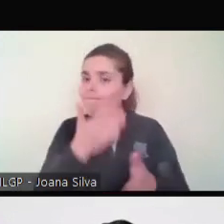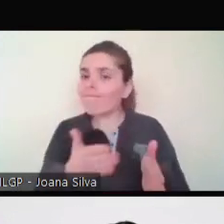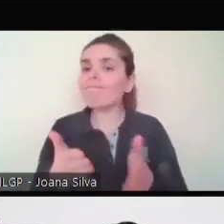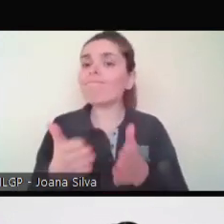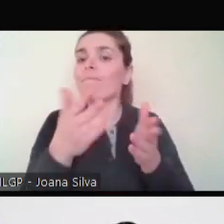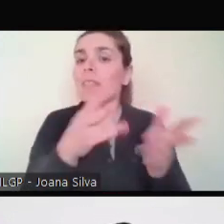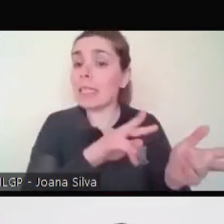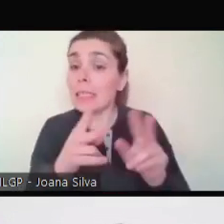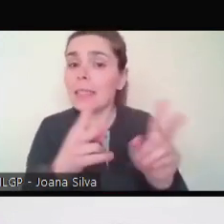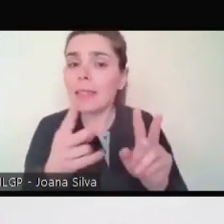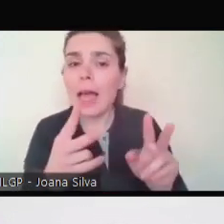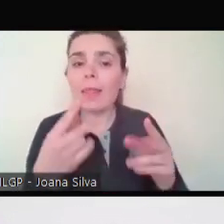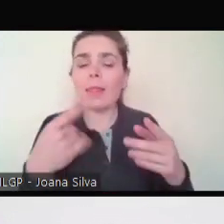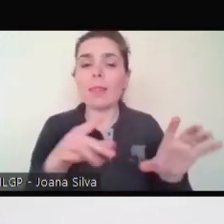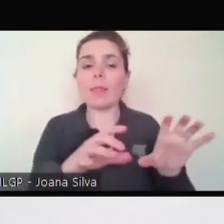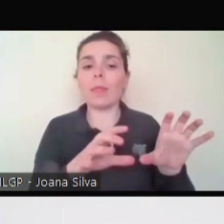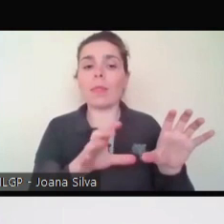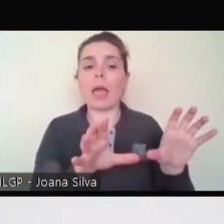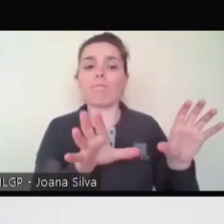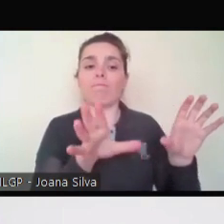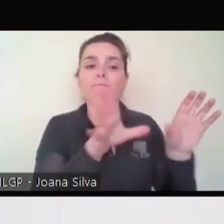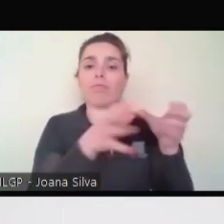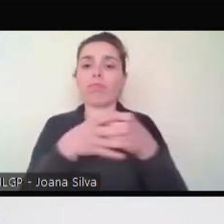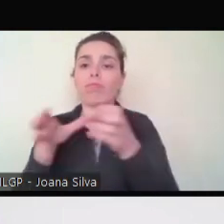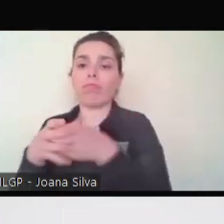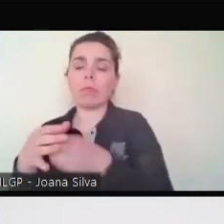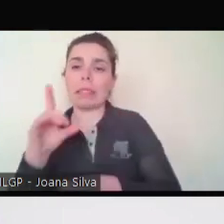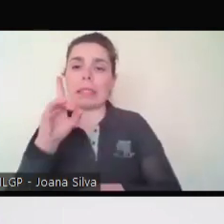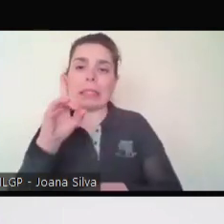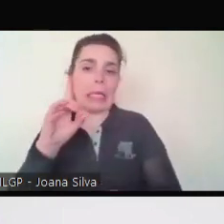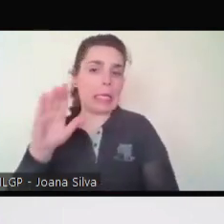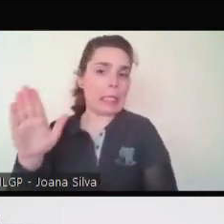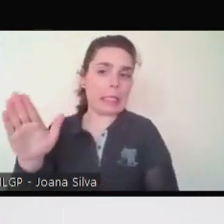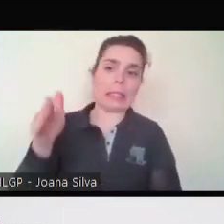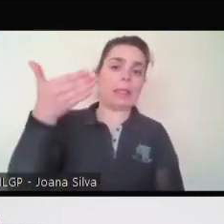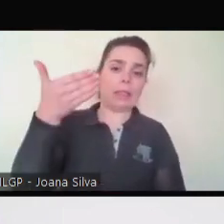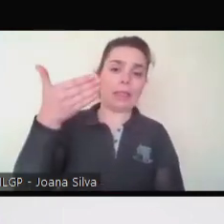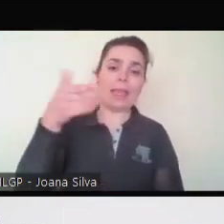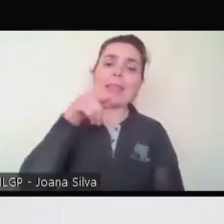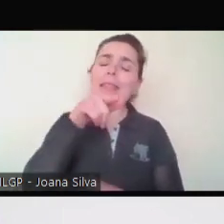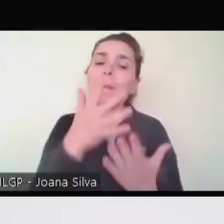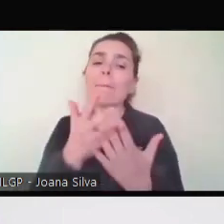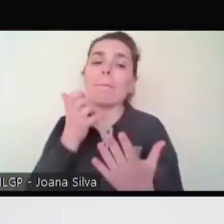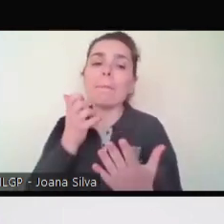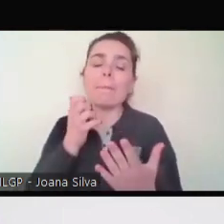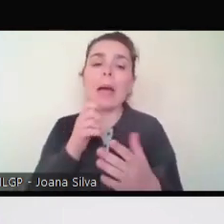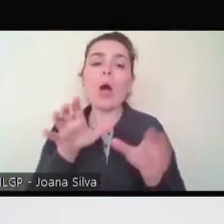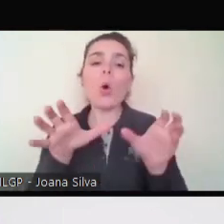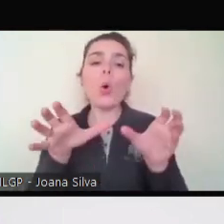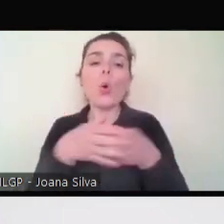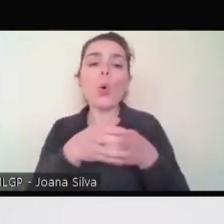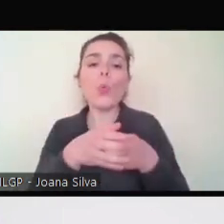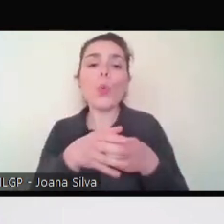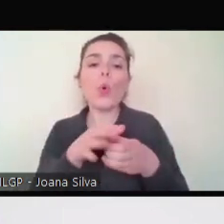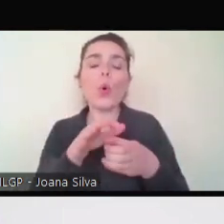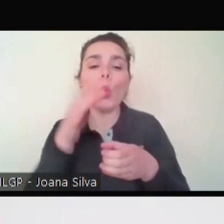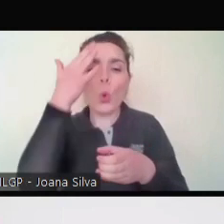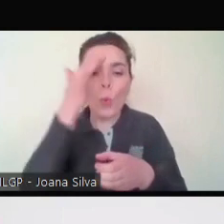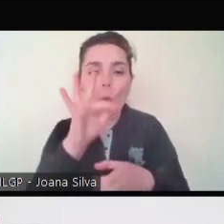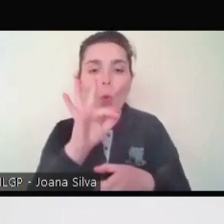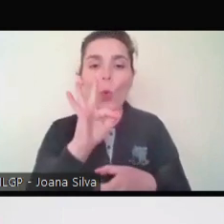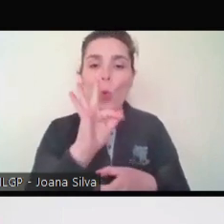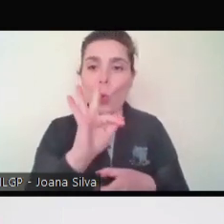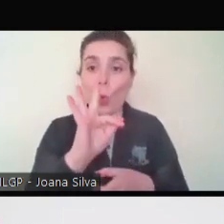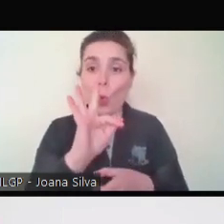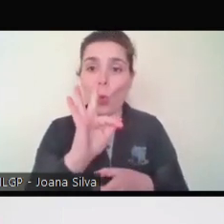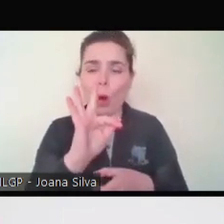conjunto de blocos, 6 blocos principais, e para este caso em concreto eu queria destacar o bloco 4 e desafiava-vos também a visitarem